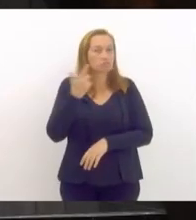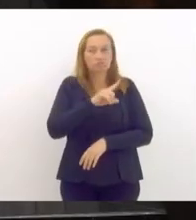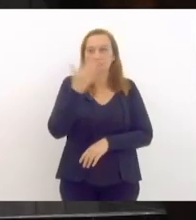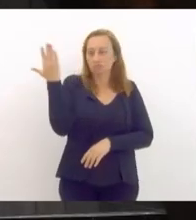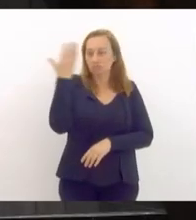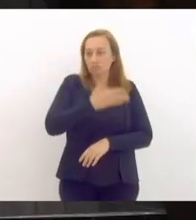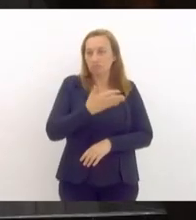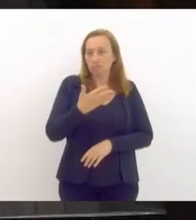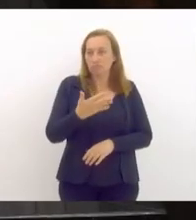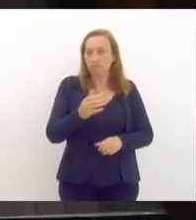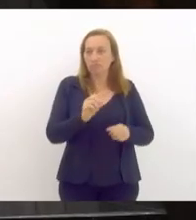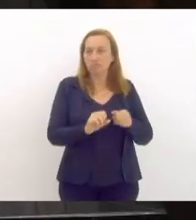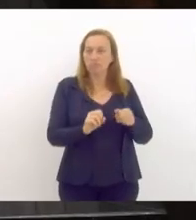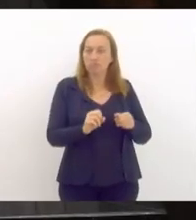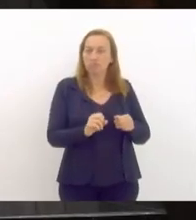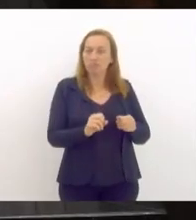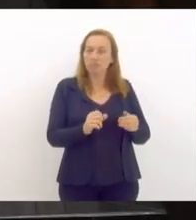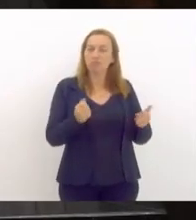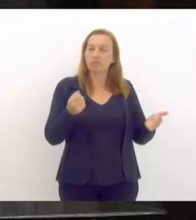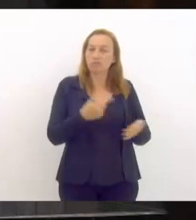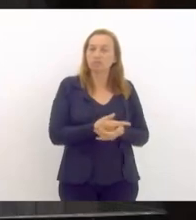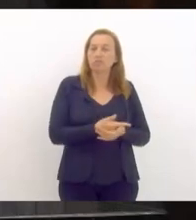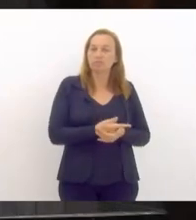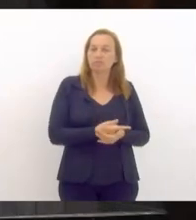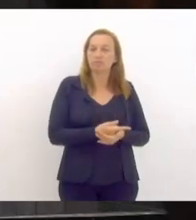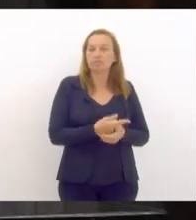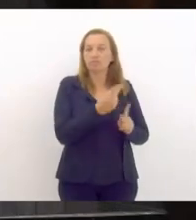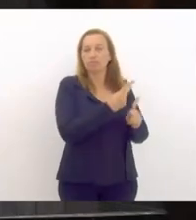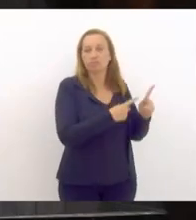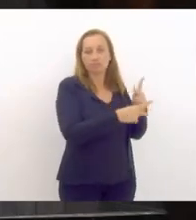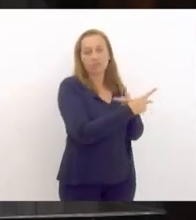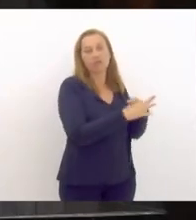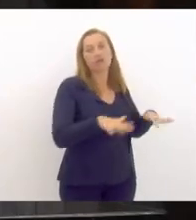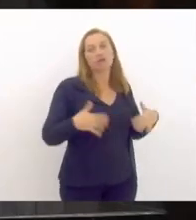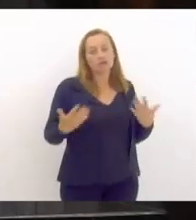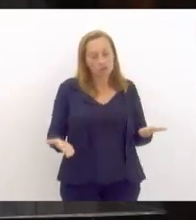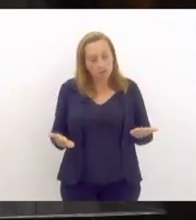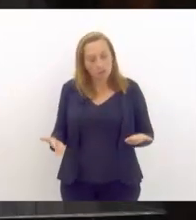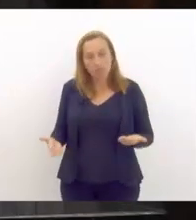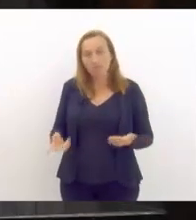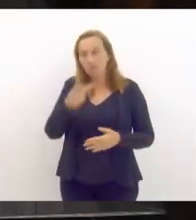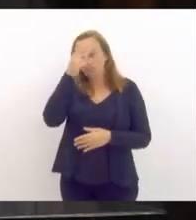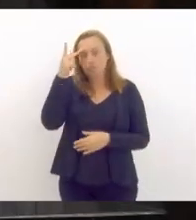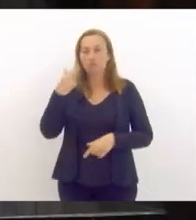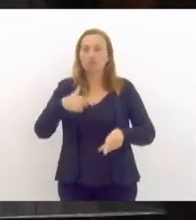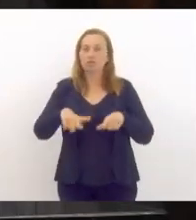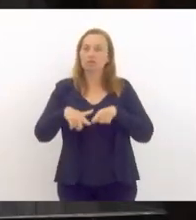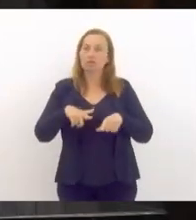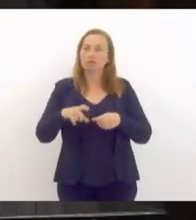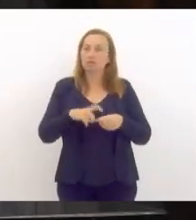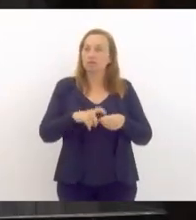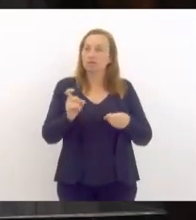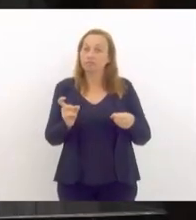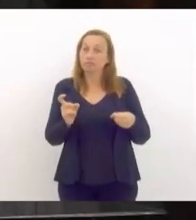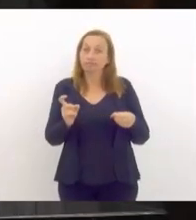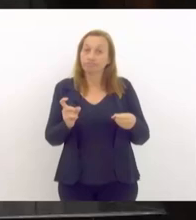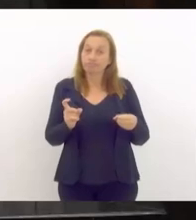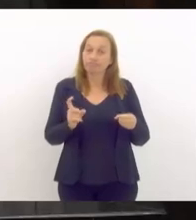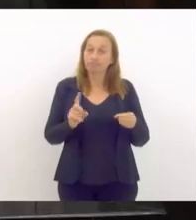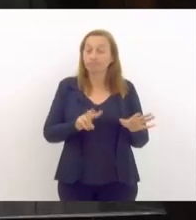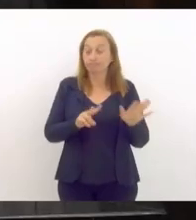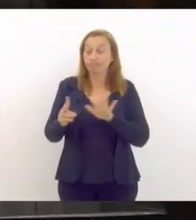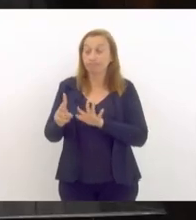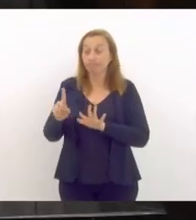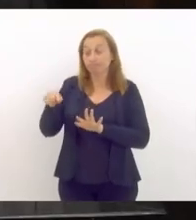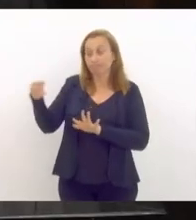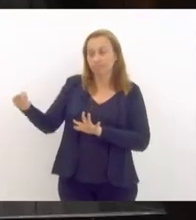o depósito dessa contribuição previdenciária Então esse trabalhador estão para ter seu vínculo desfeito na semana que